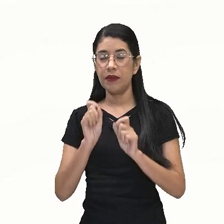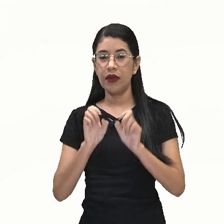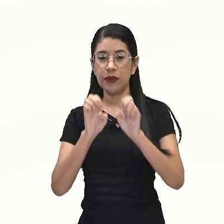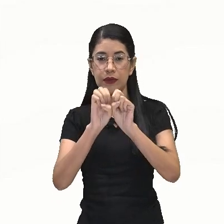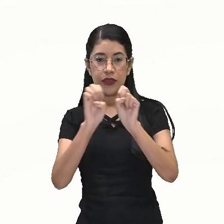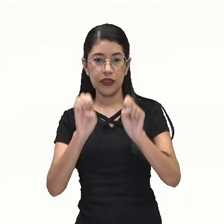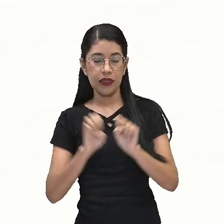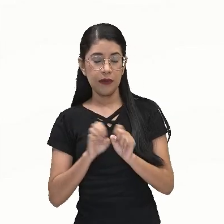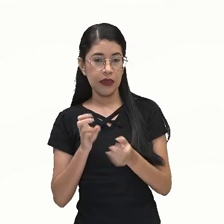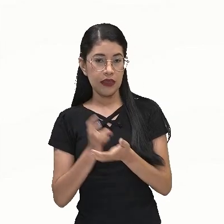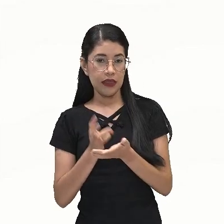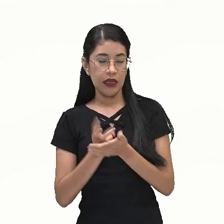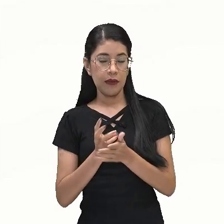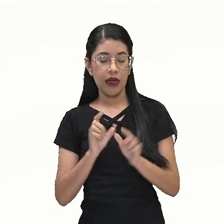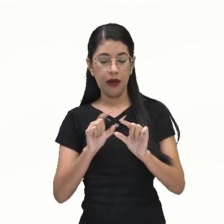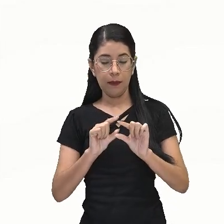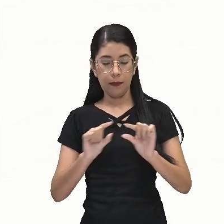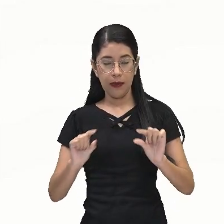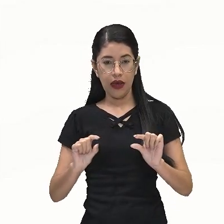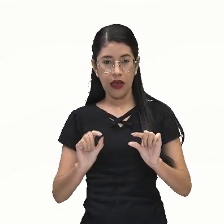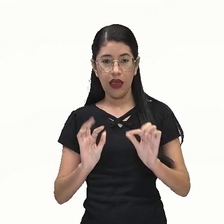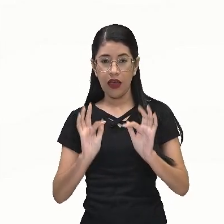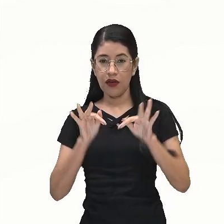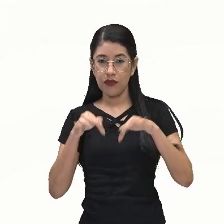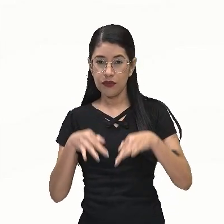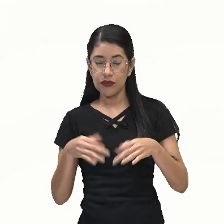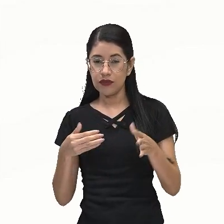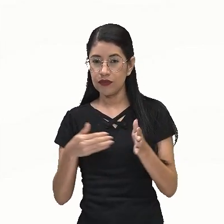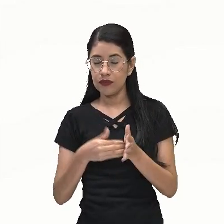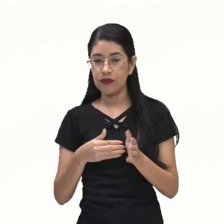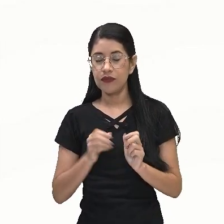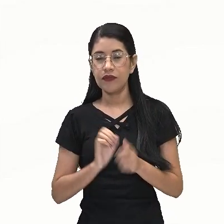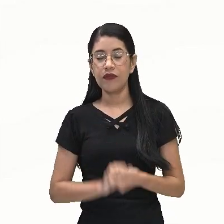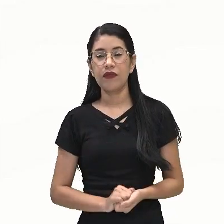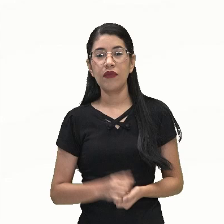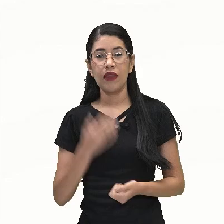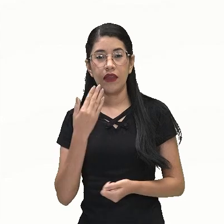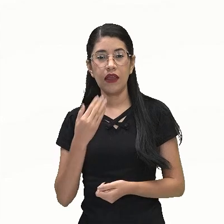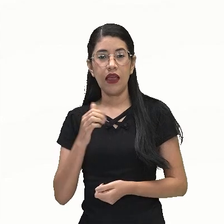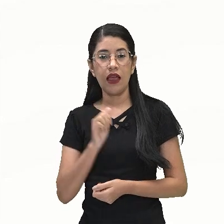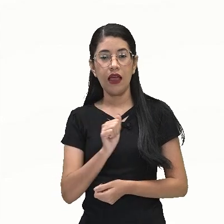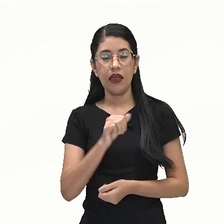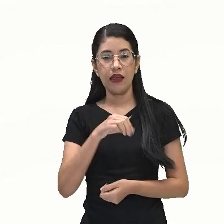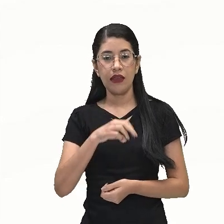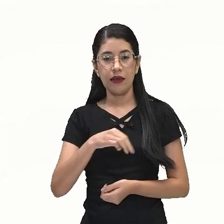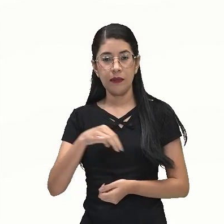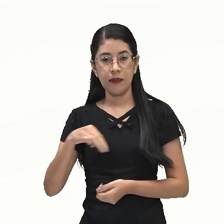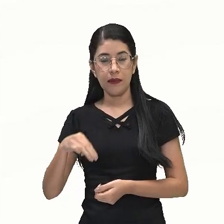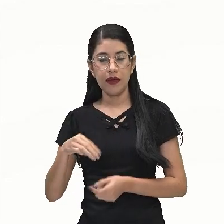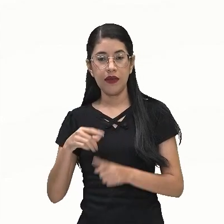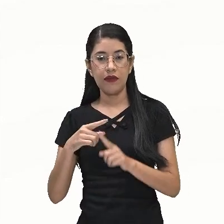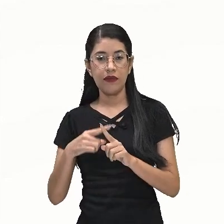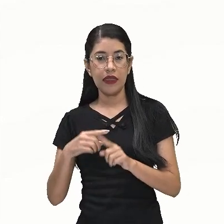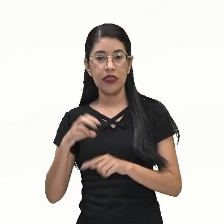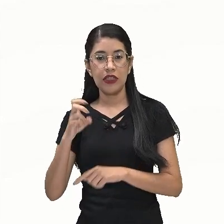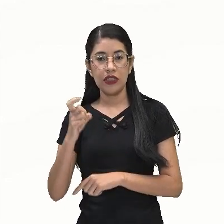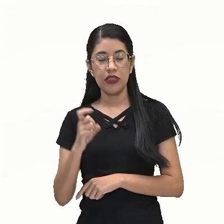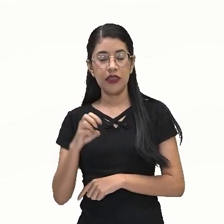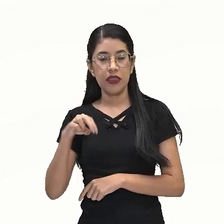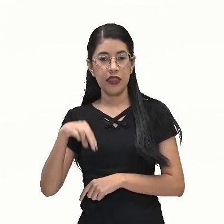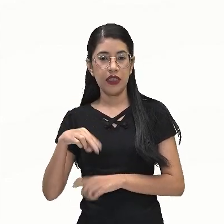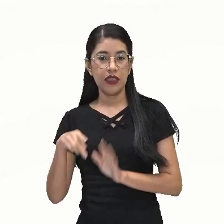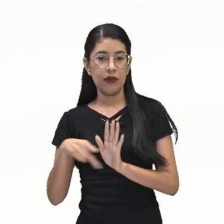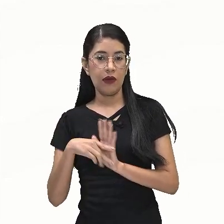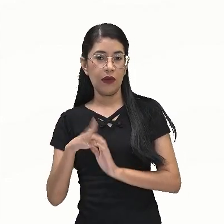sistema, tá? Então, dada por AMN vezes XN